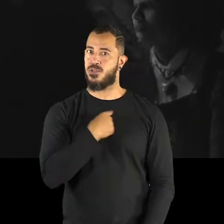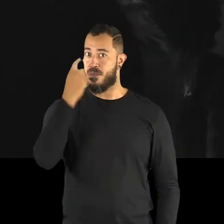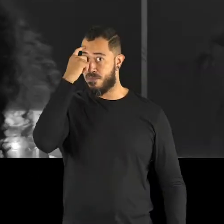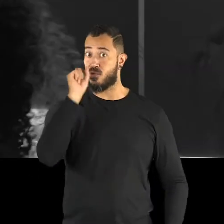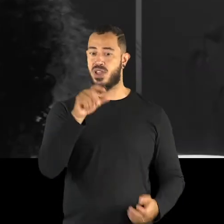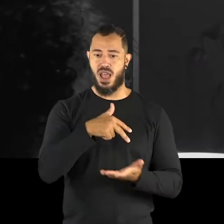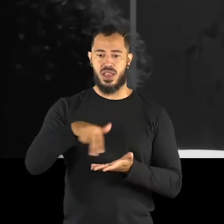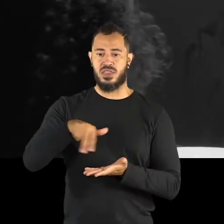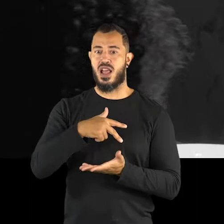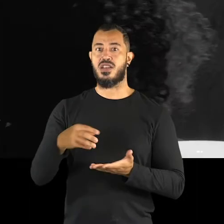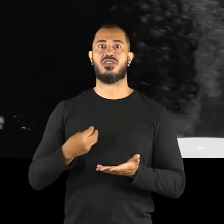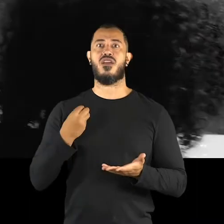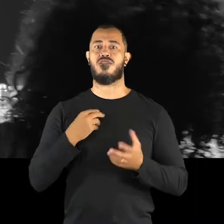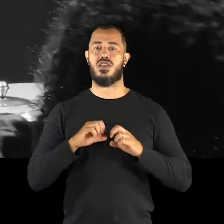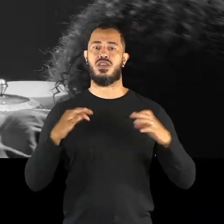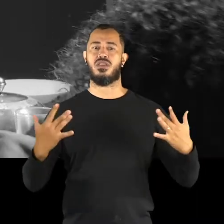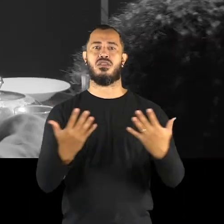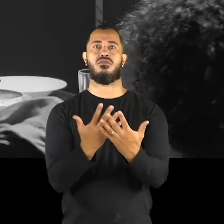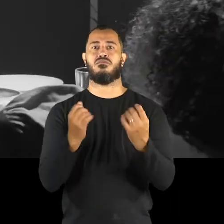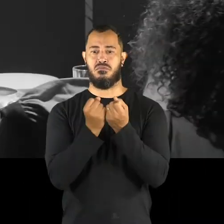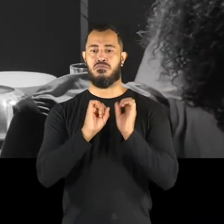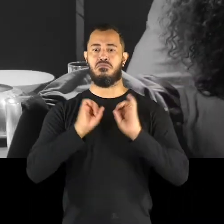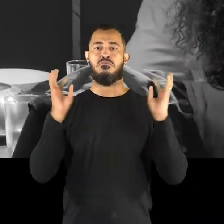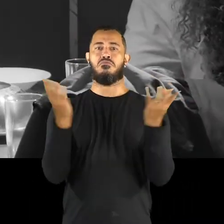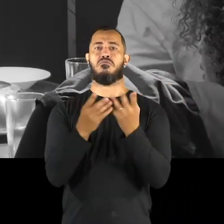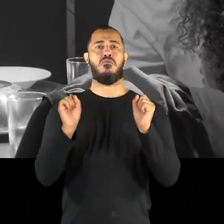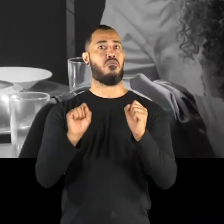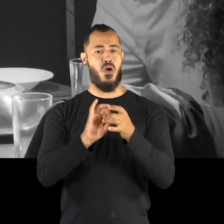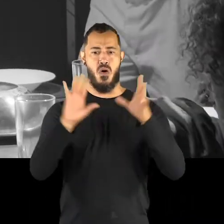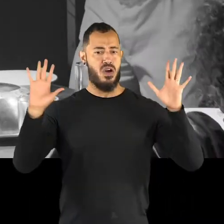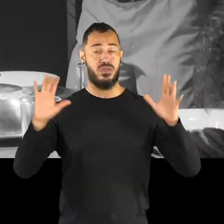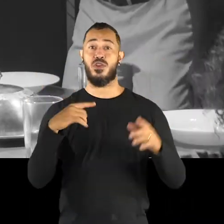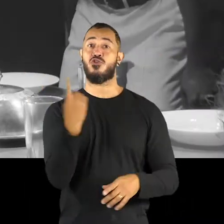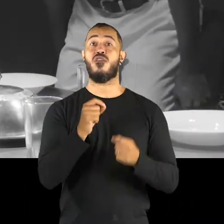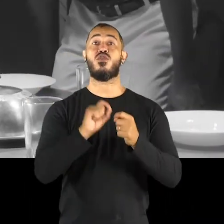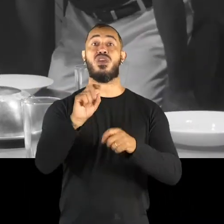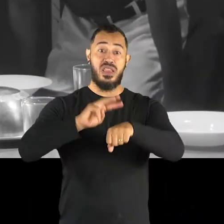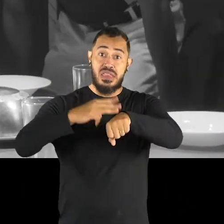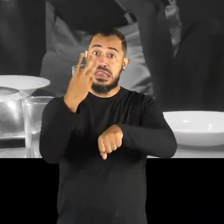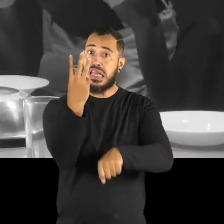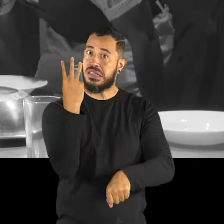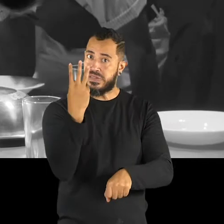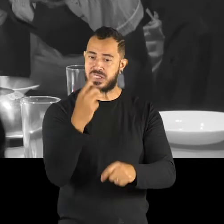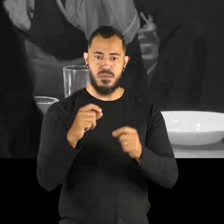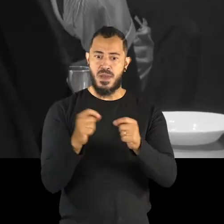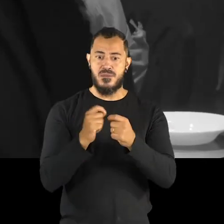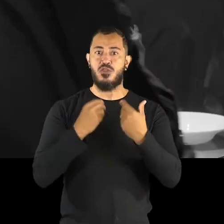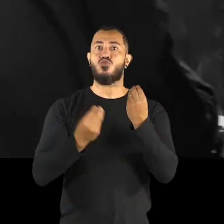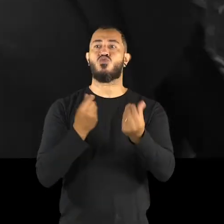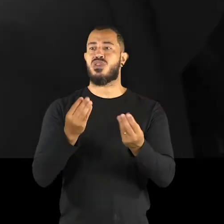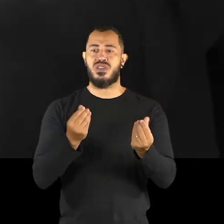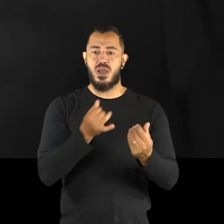dança da vida, da passagem do tempo, onde eles podem ser quem eles são, a gente rodou 3 vezes. E não foi uma direção que eu